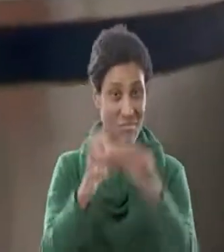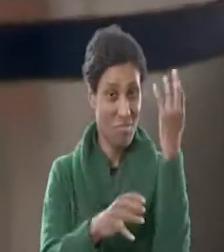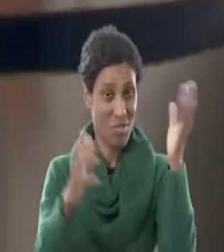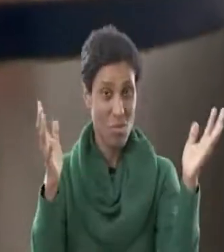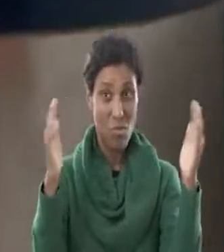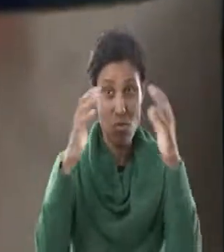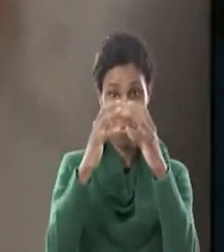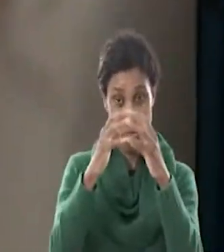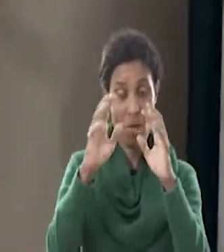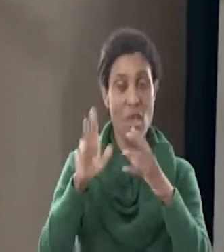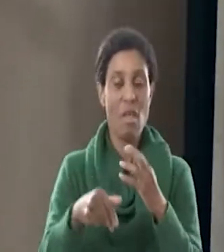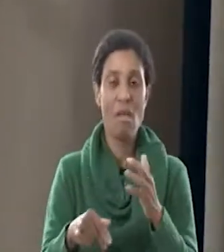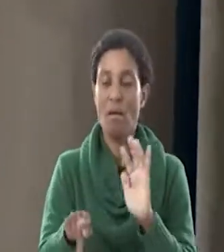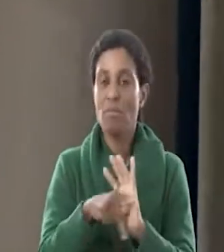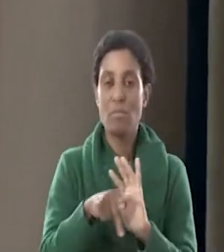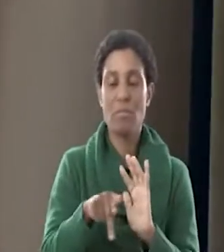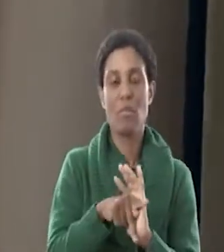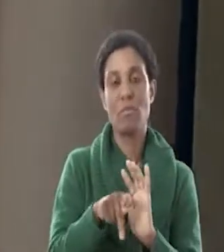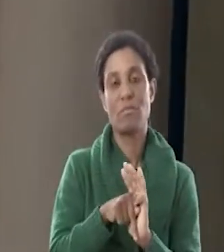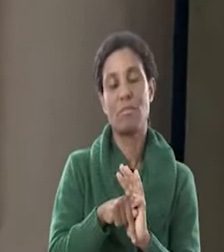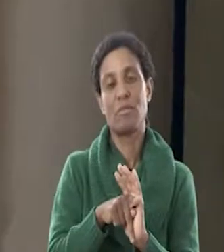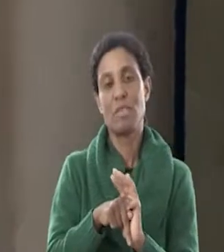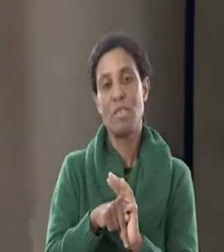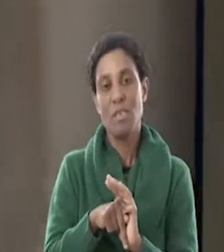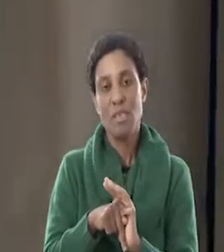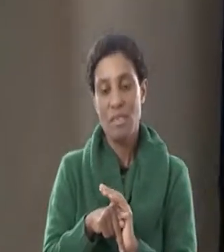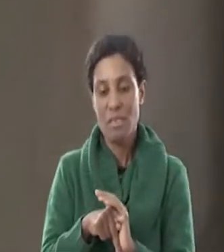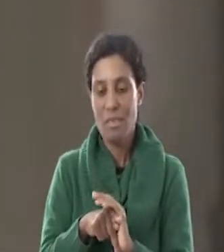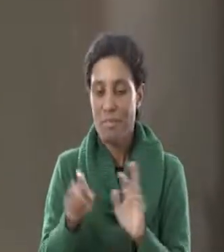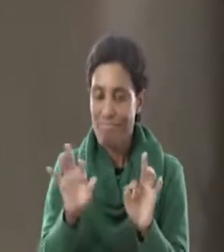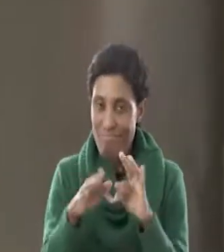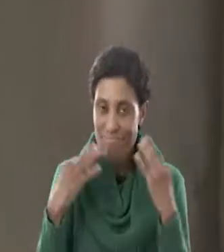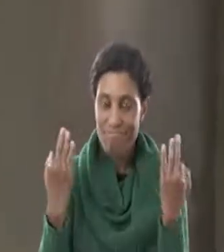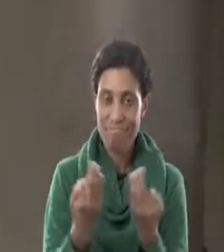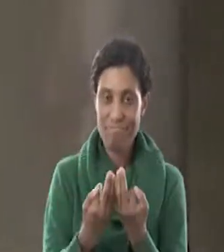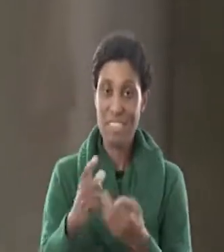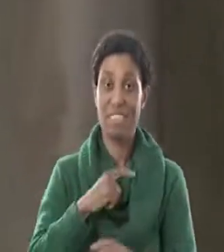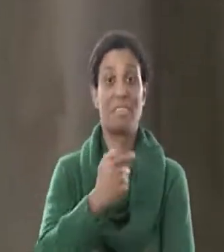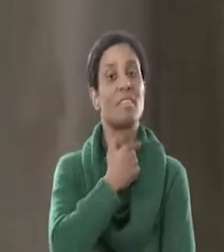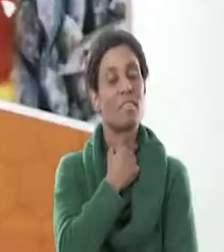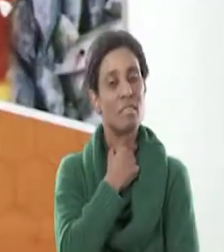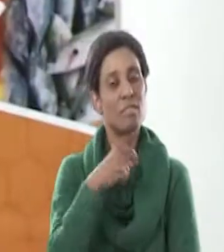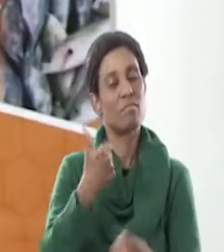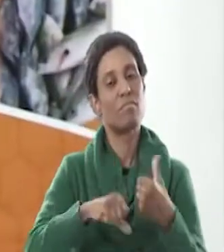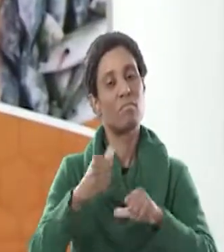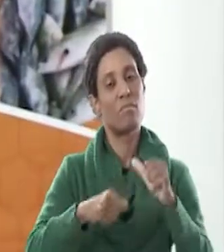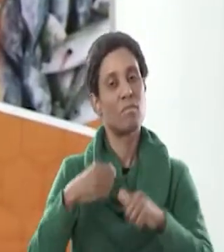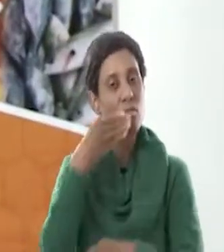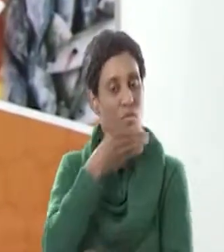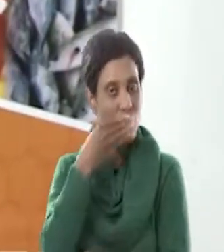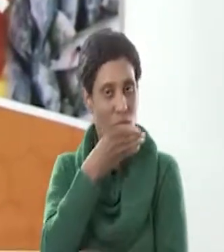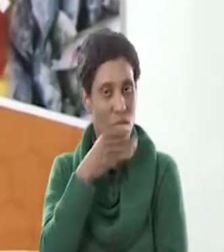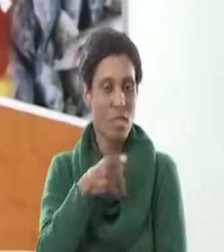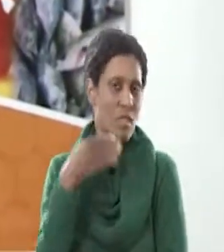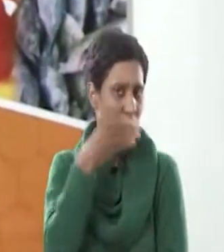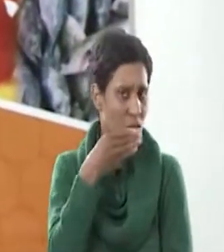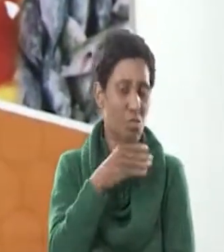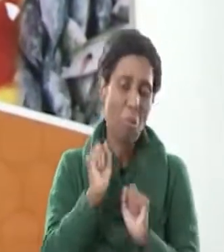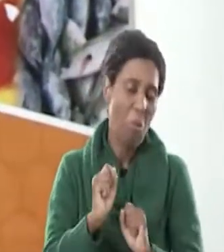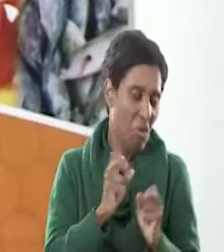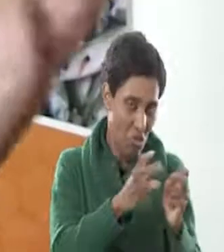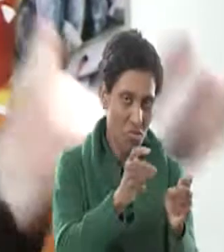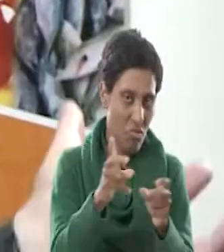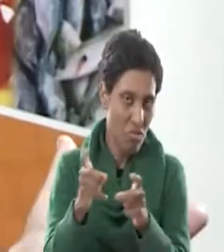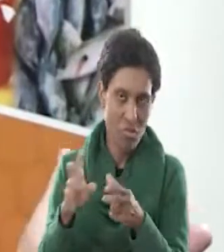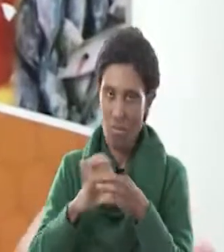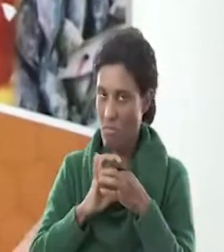são agricultores familiares, eles agora têm a garantia de qualidade do mel, né? E eles podem colocar esse